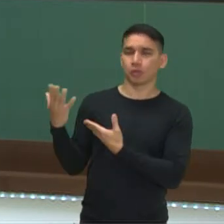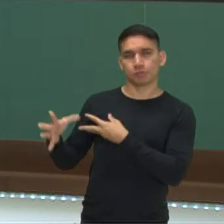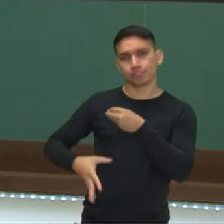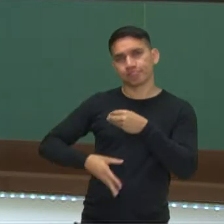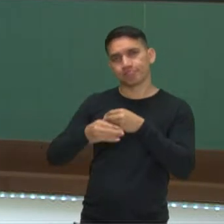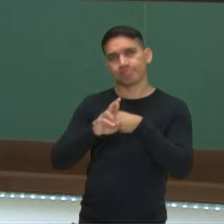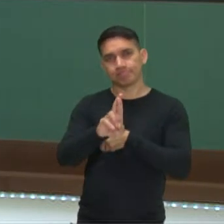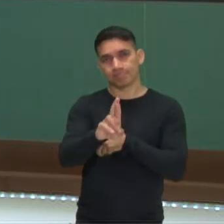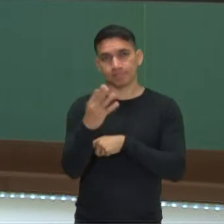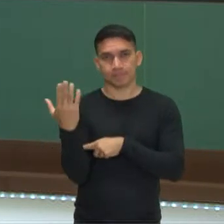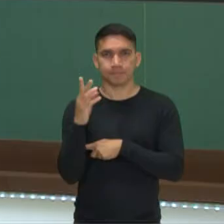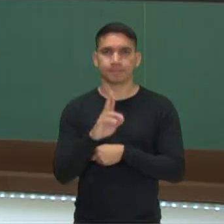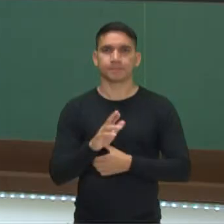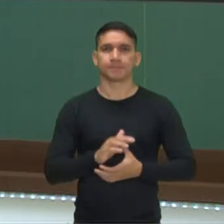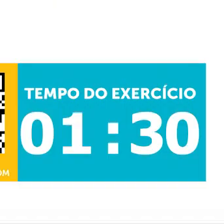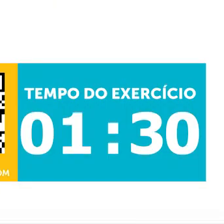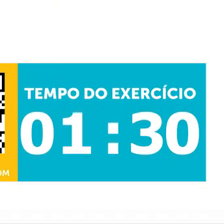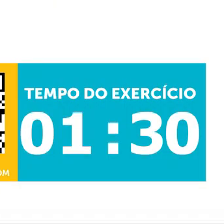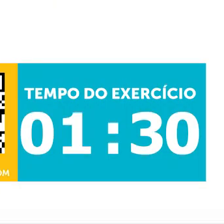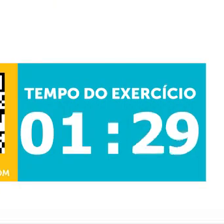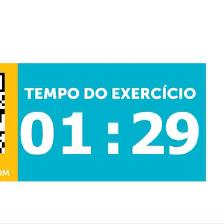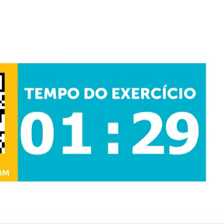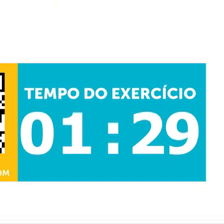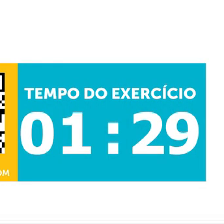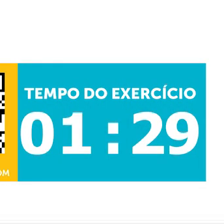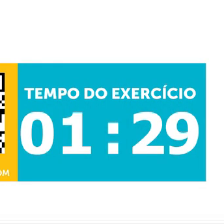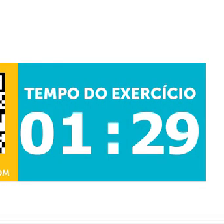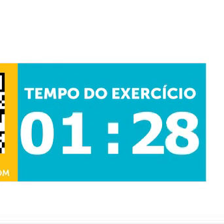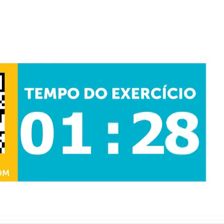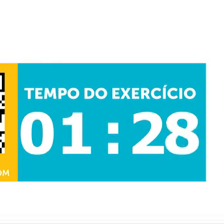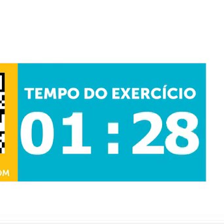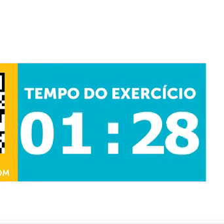com vocês a resposta.